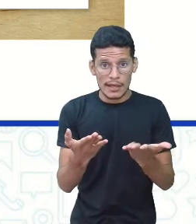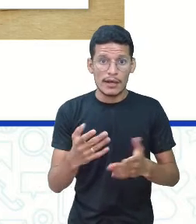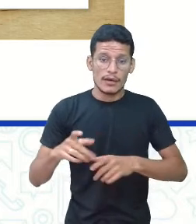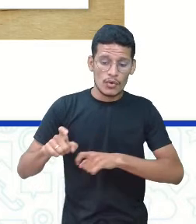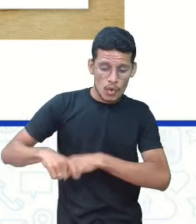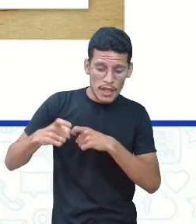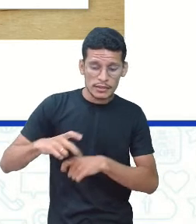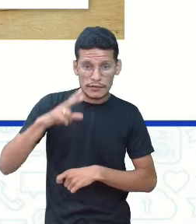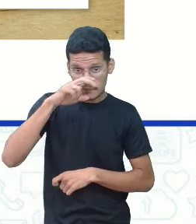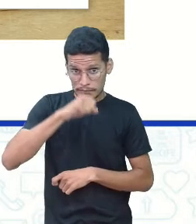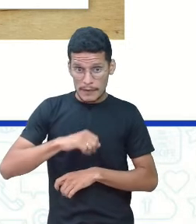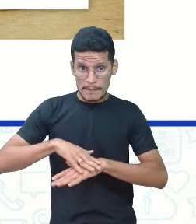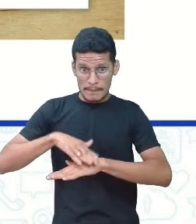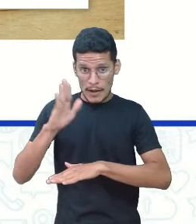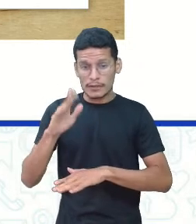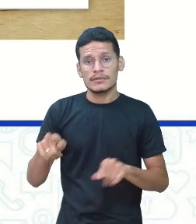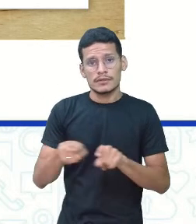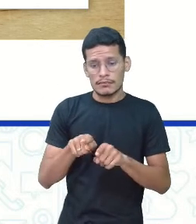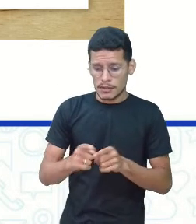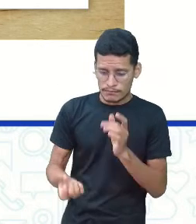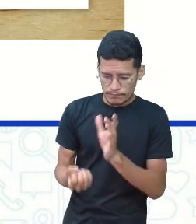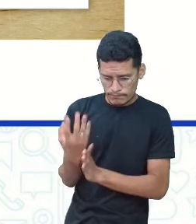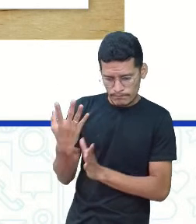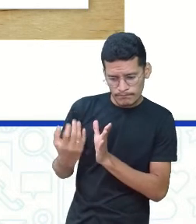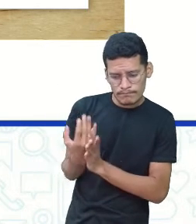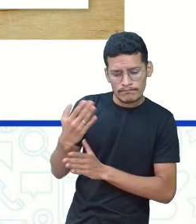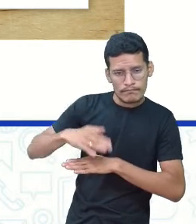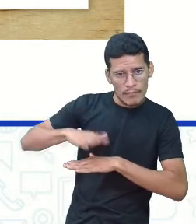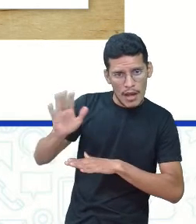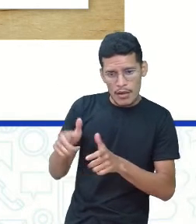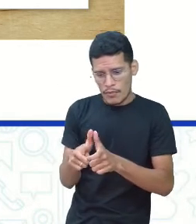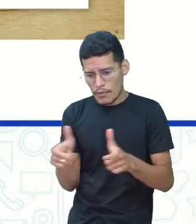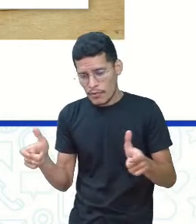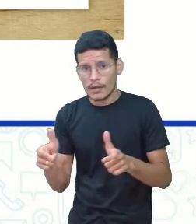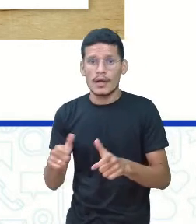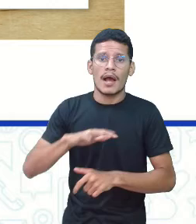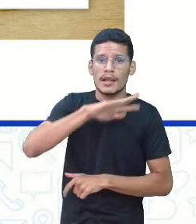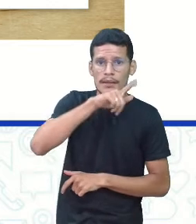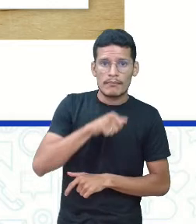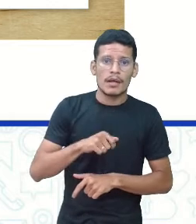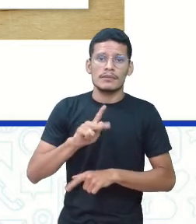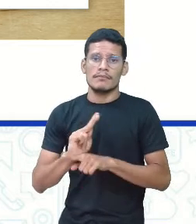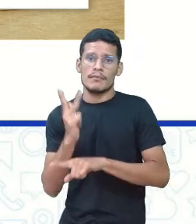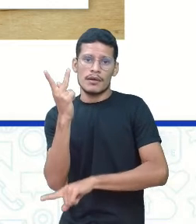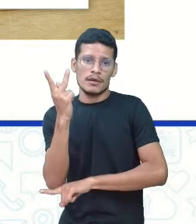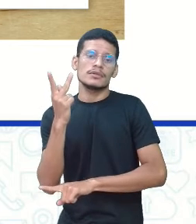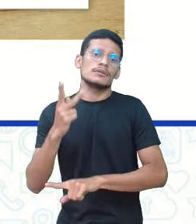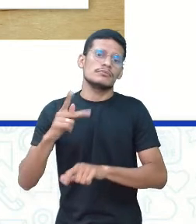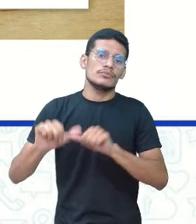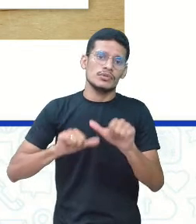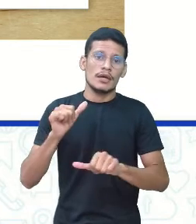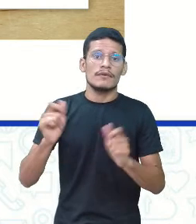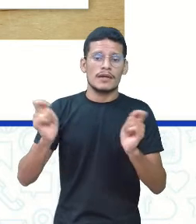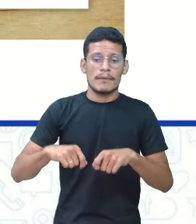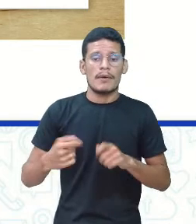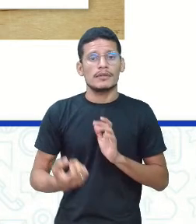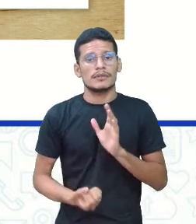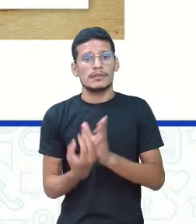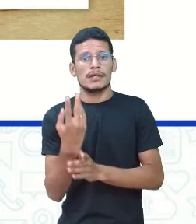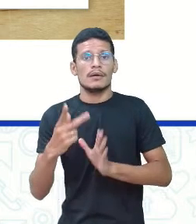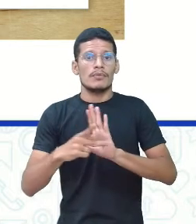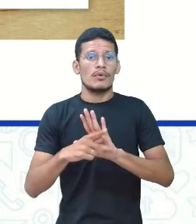mais resistentes e produtivas, animais e plantas modificados para produzirem substâncias utilizáveis